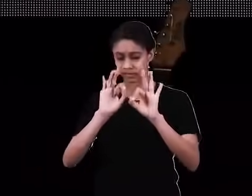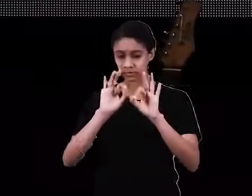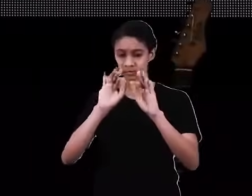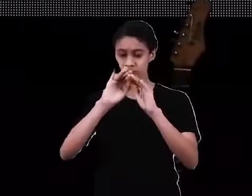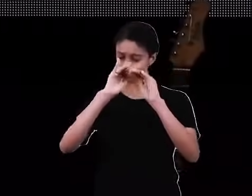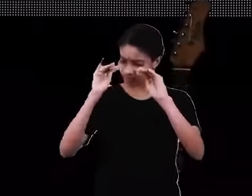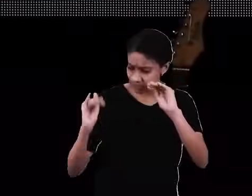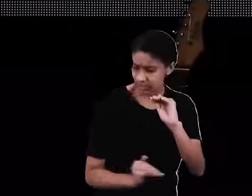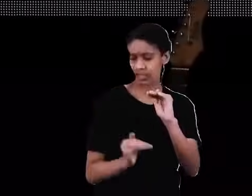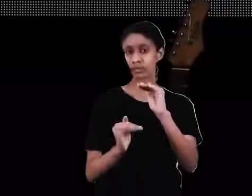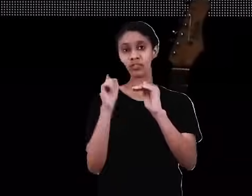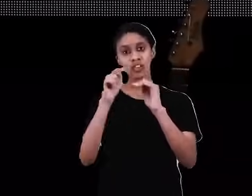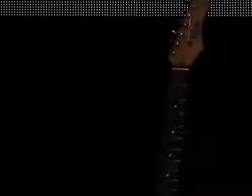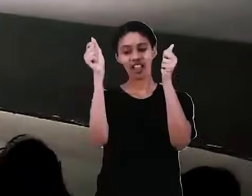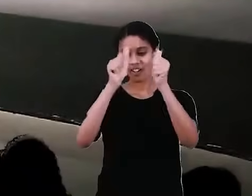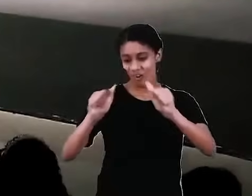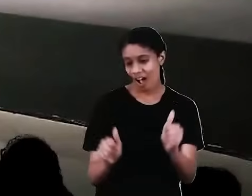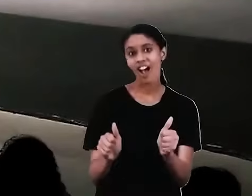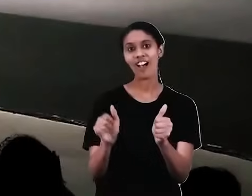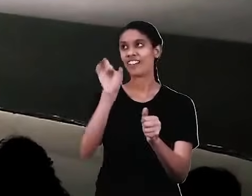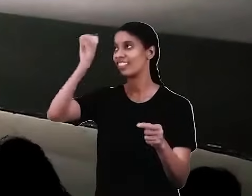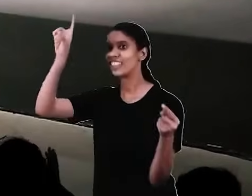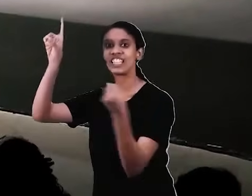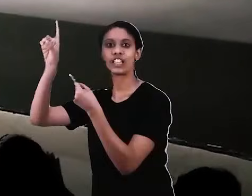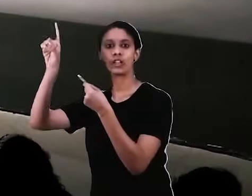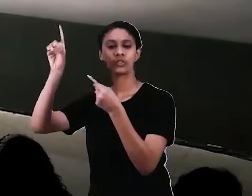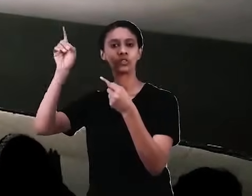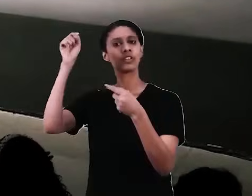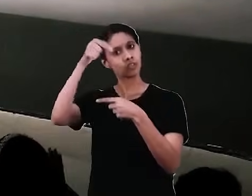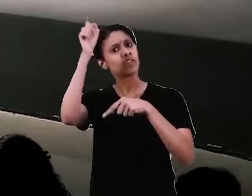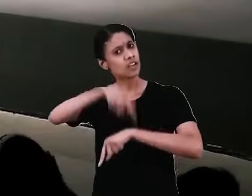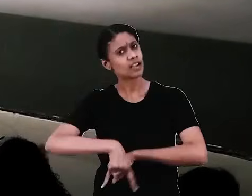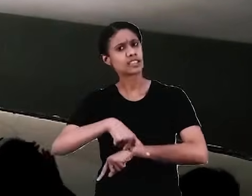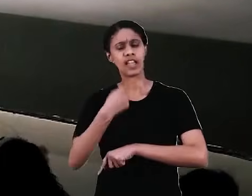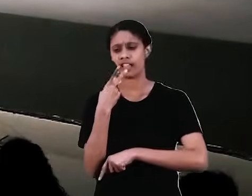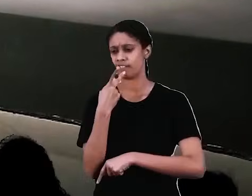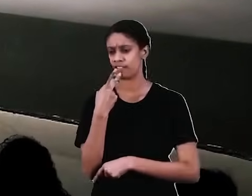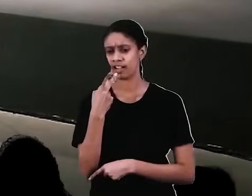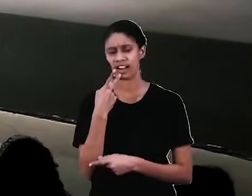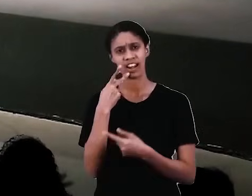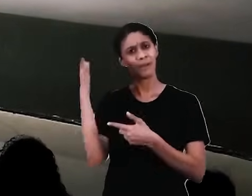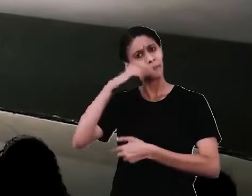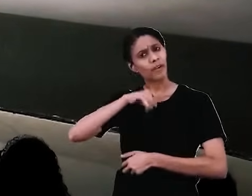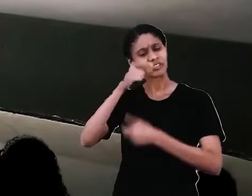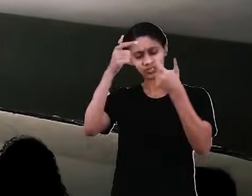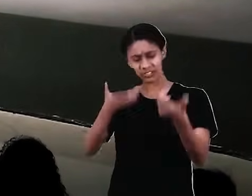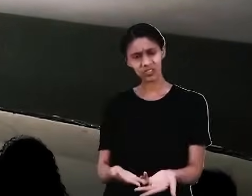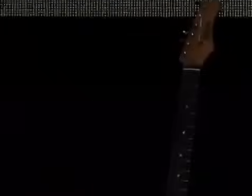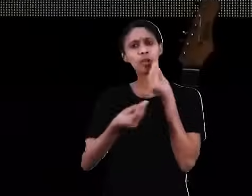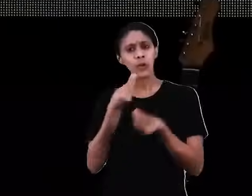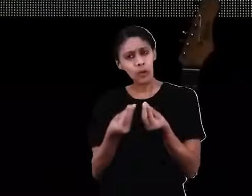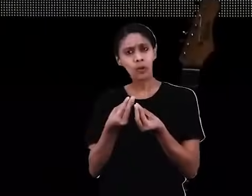você se deprecia, você está depreciando o autor. A Bíblia diz que nós fomos feitos à imagem e semelhança de Deus. Toda vez que você